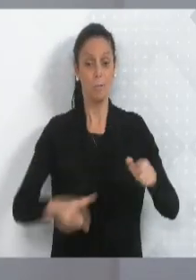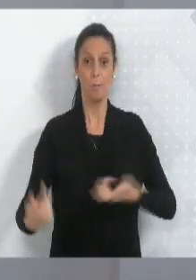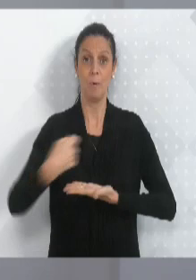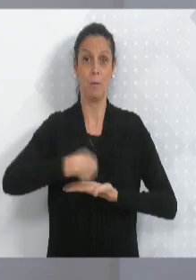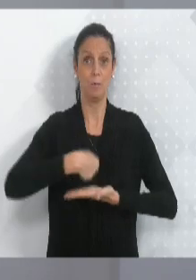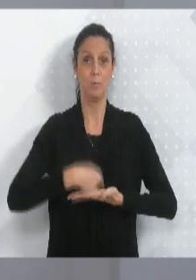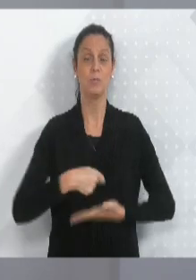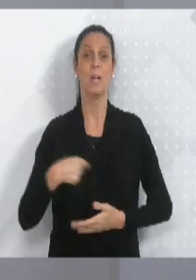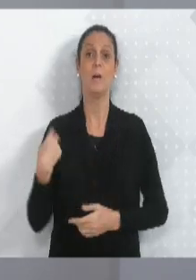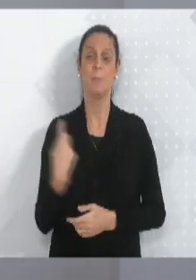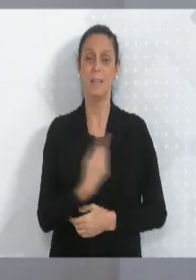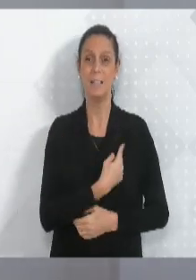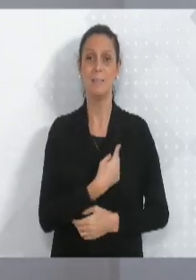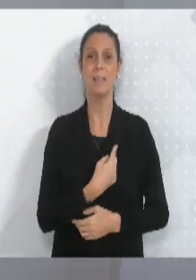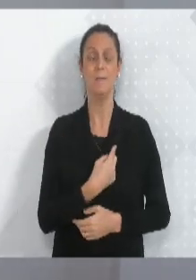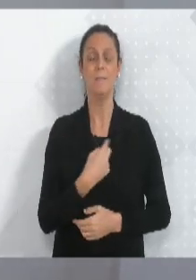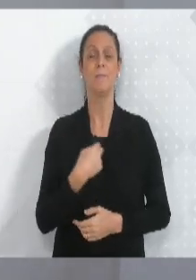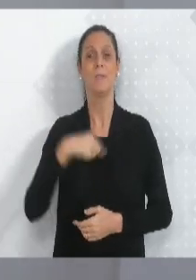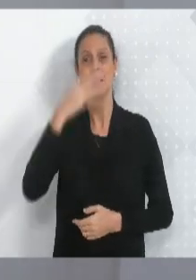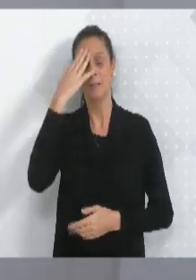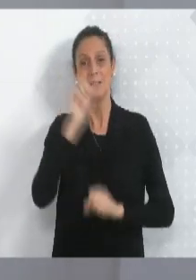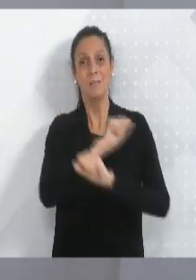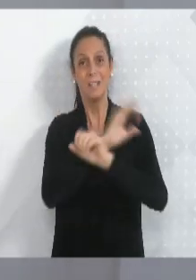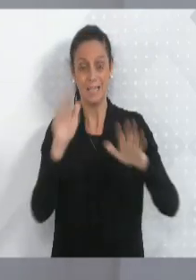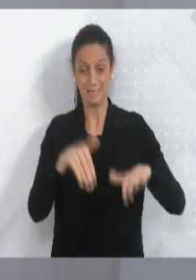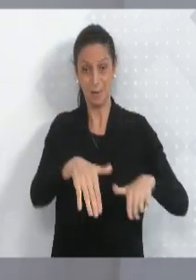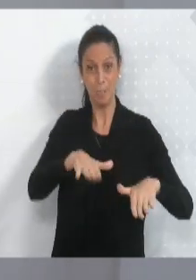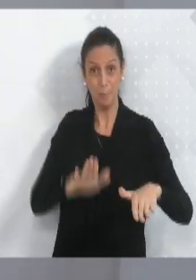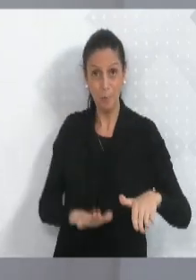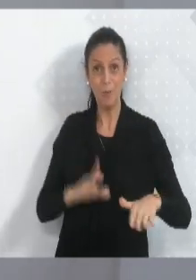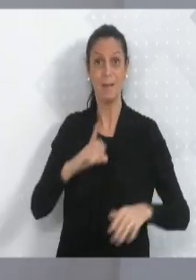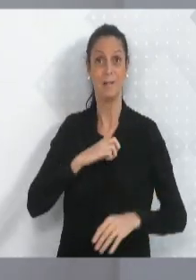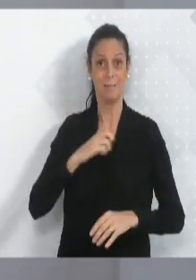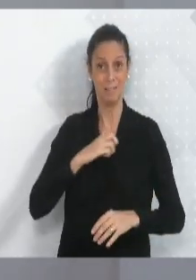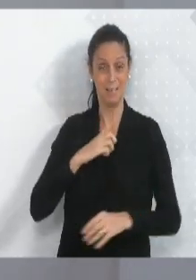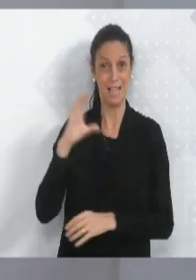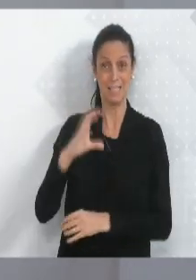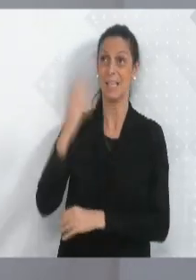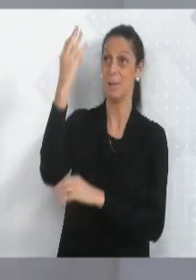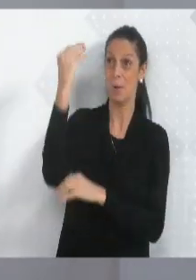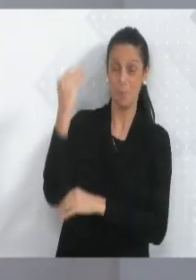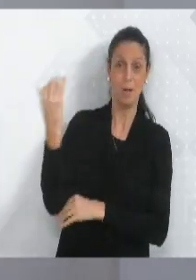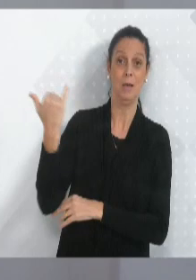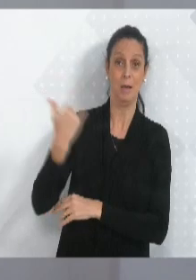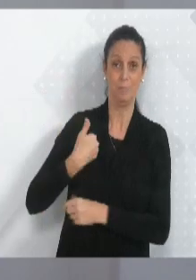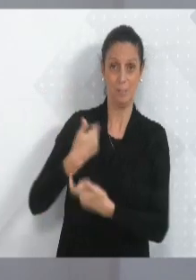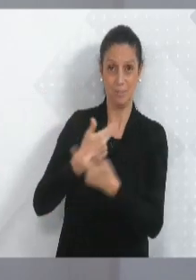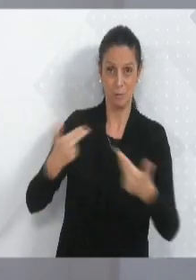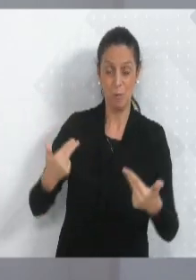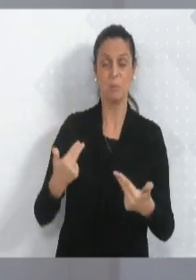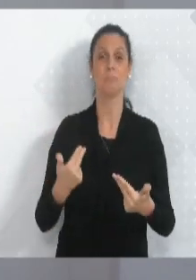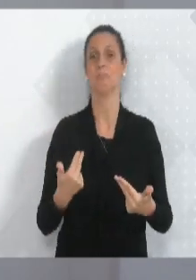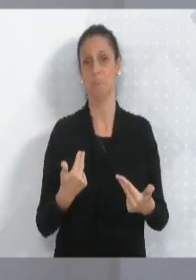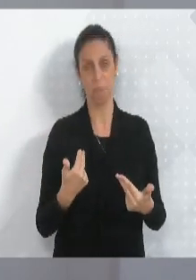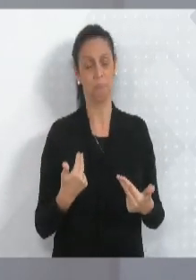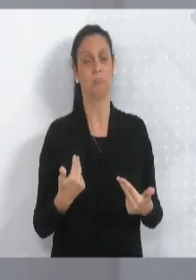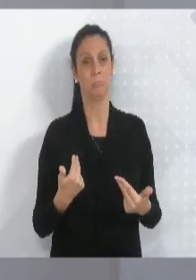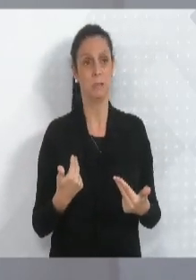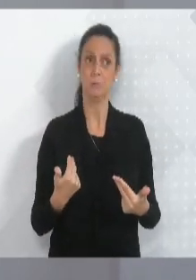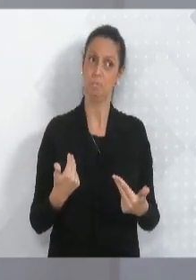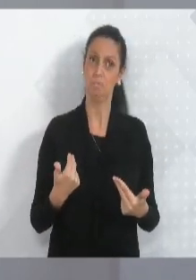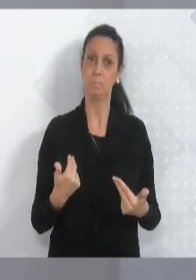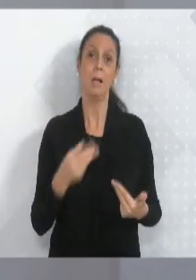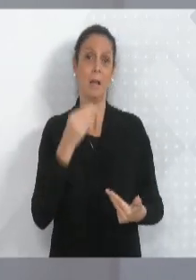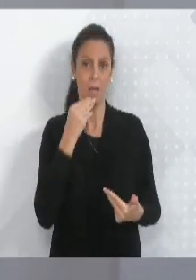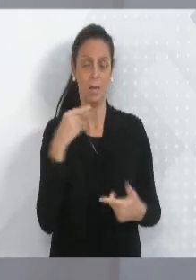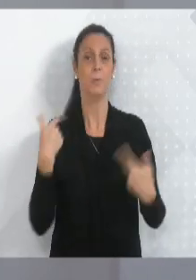claro, essas lombadas eletrônicas, da forma como foram instaladas, e eu sou, sim senhor, a favor que reduza a velocidade